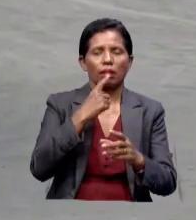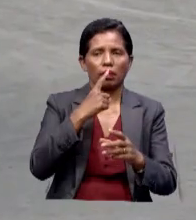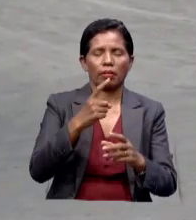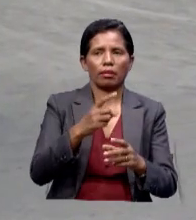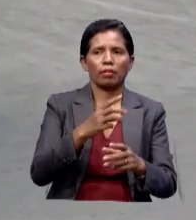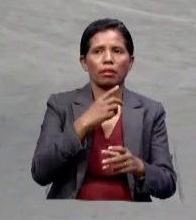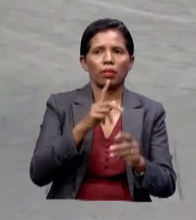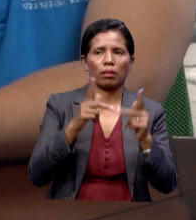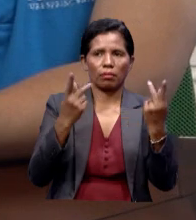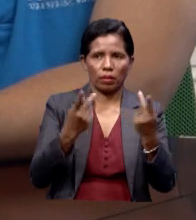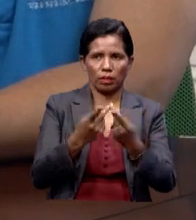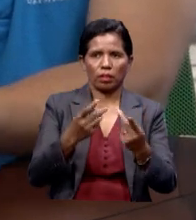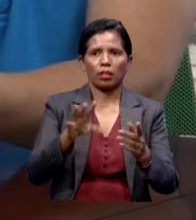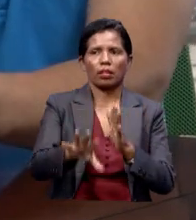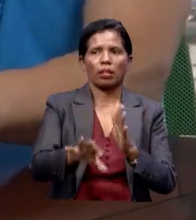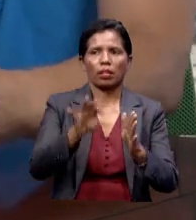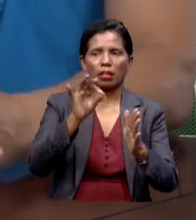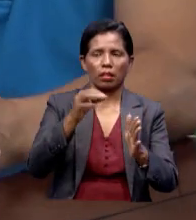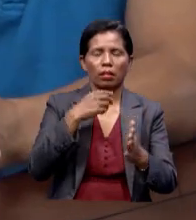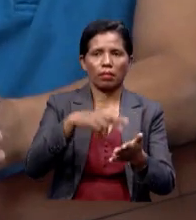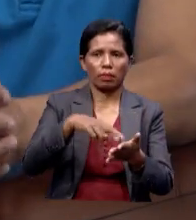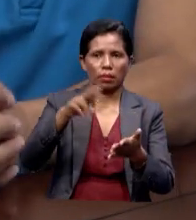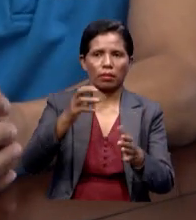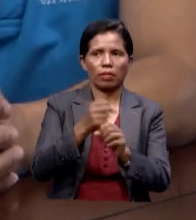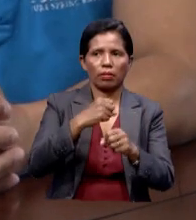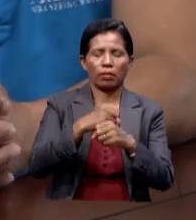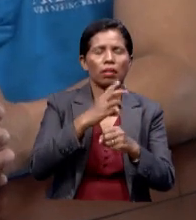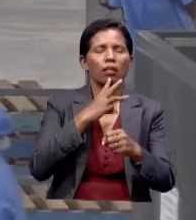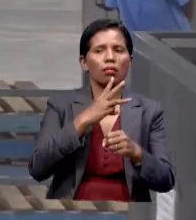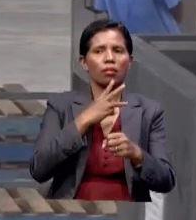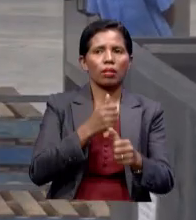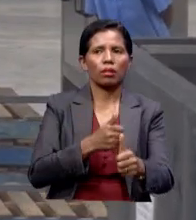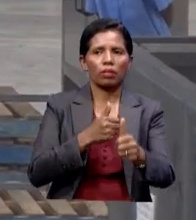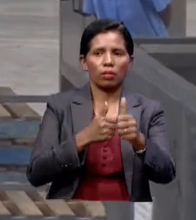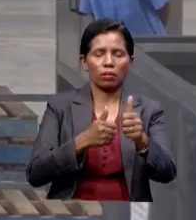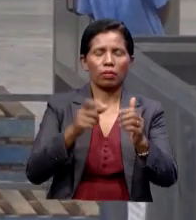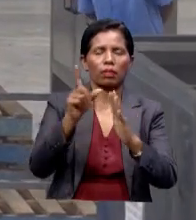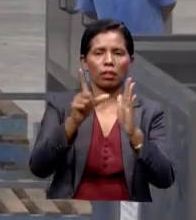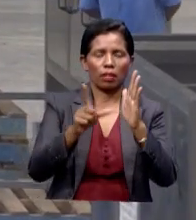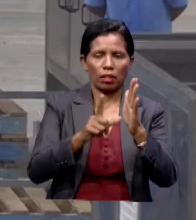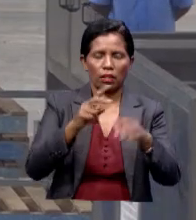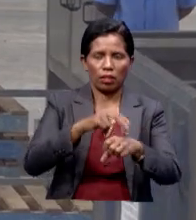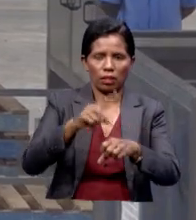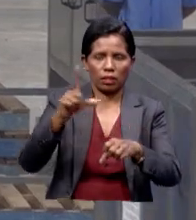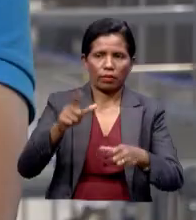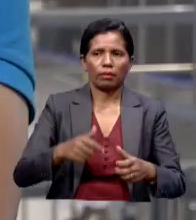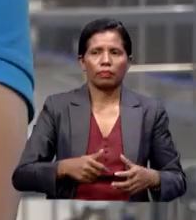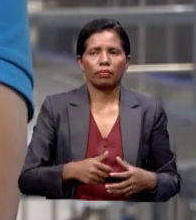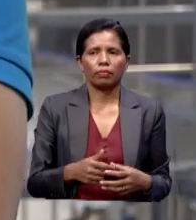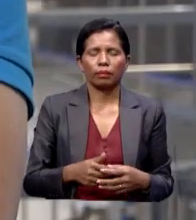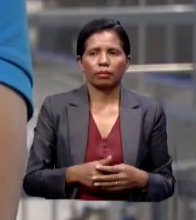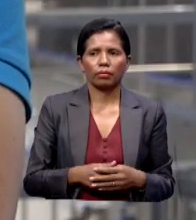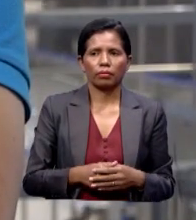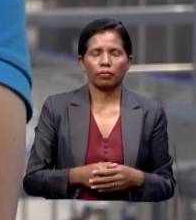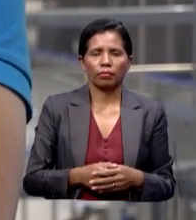tem Companhia Água Fresca reta acreditação, onde produz B água, tuir padrão internacional. IQTL e